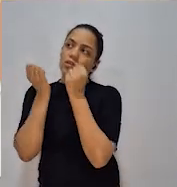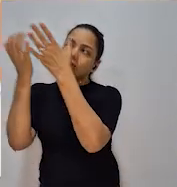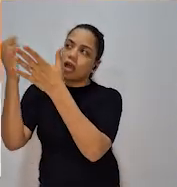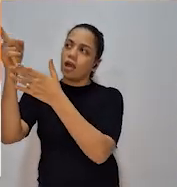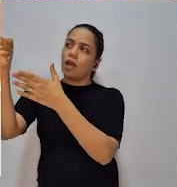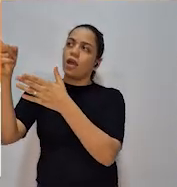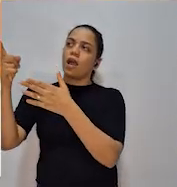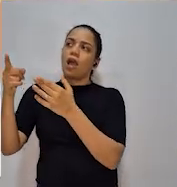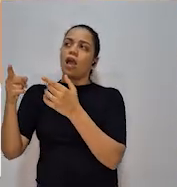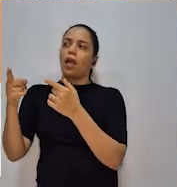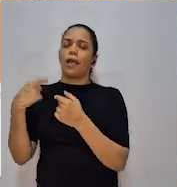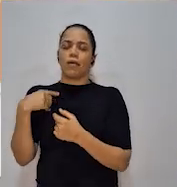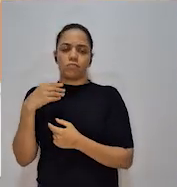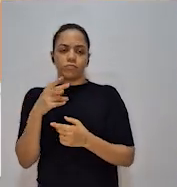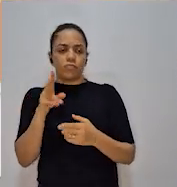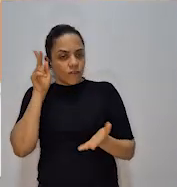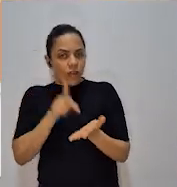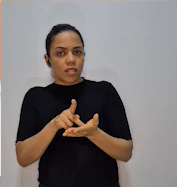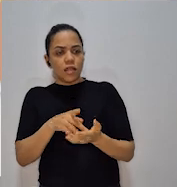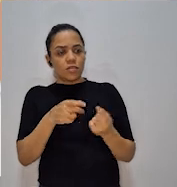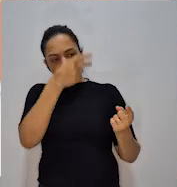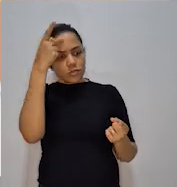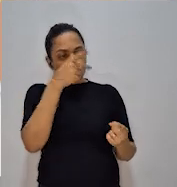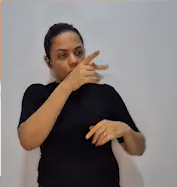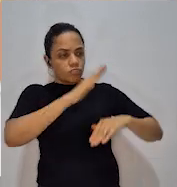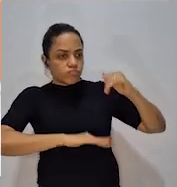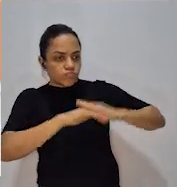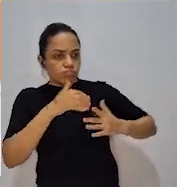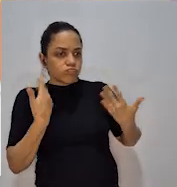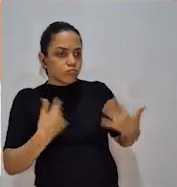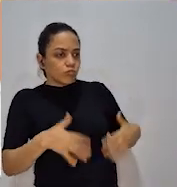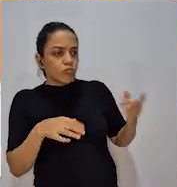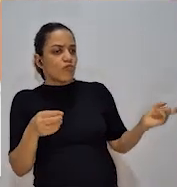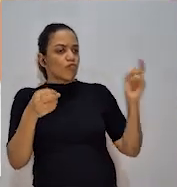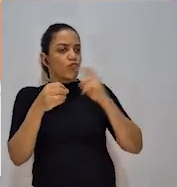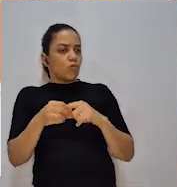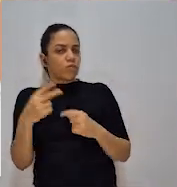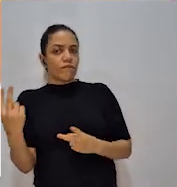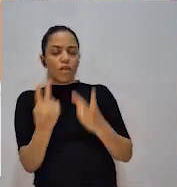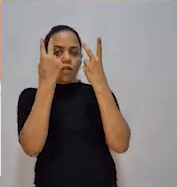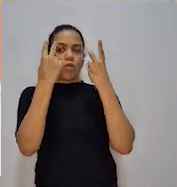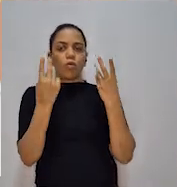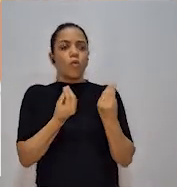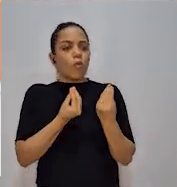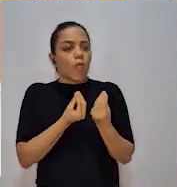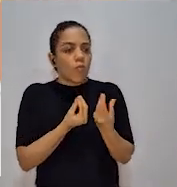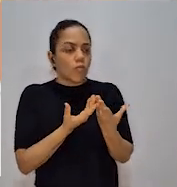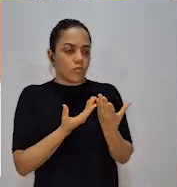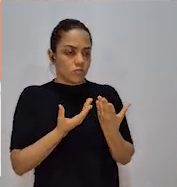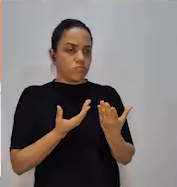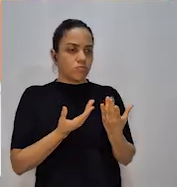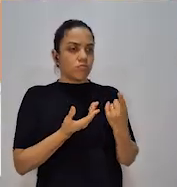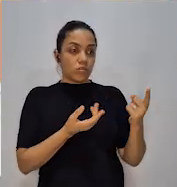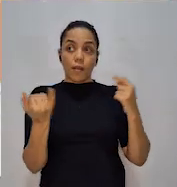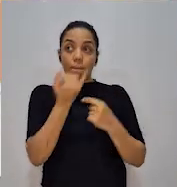ignorar a existência ali de uma necessidade de retorno de alguém tão talentoso ou tão talentosa que foi até então tão importante para a